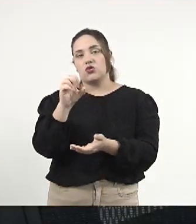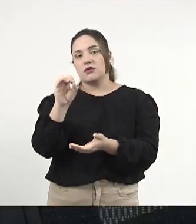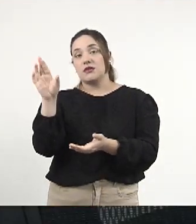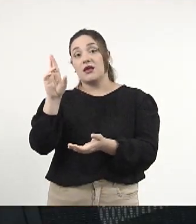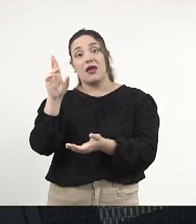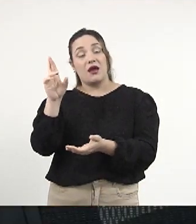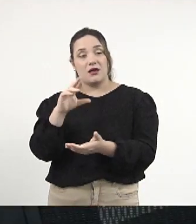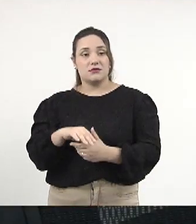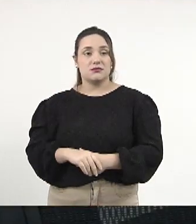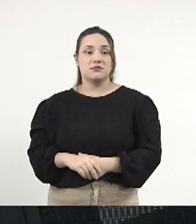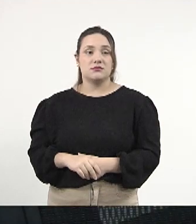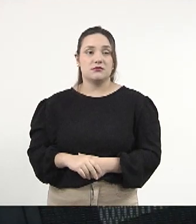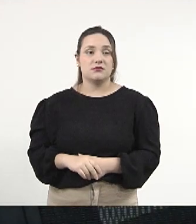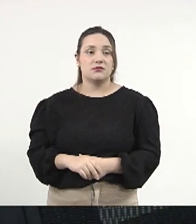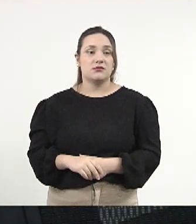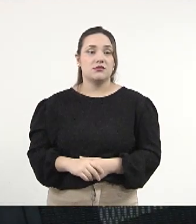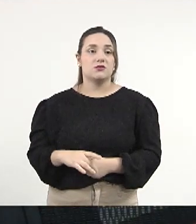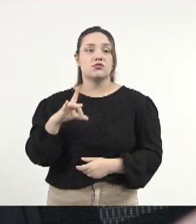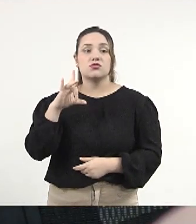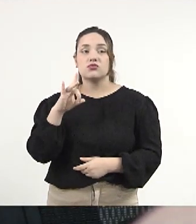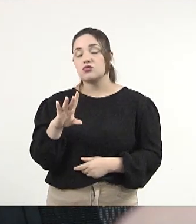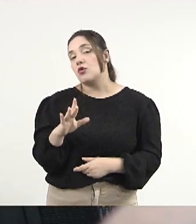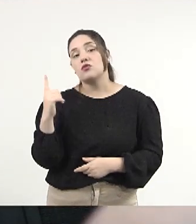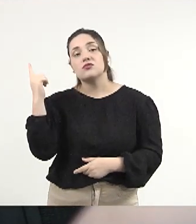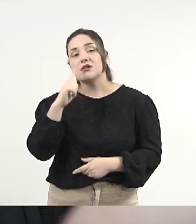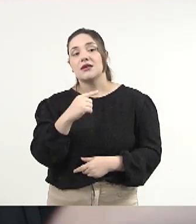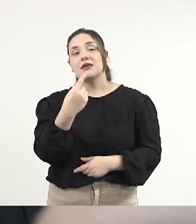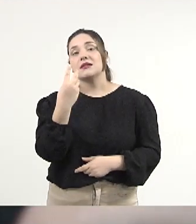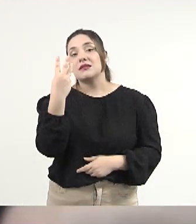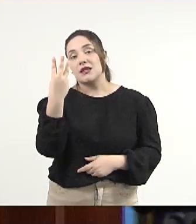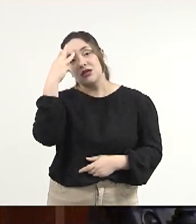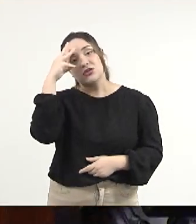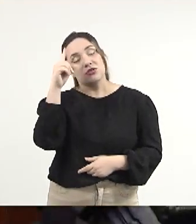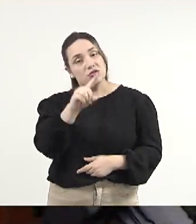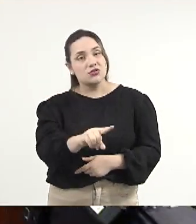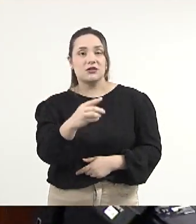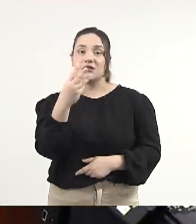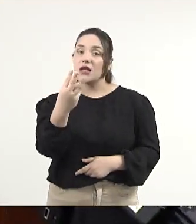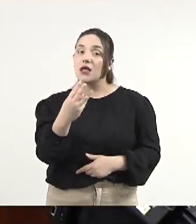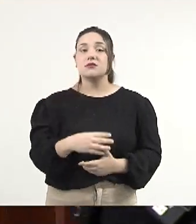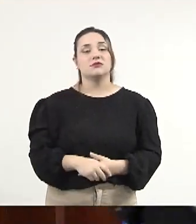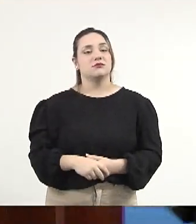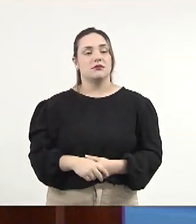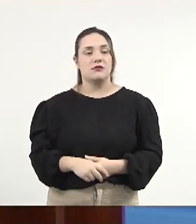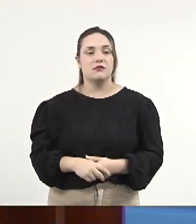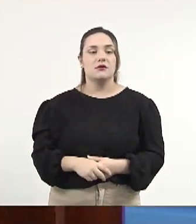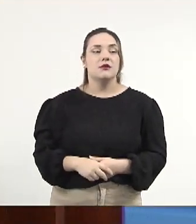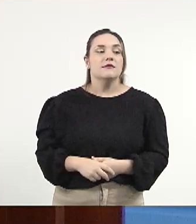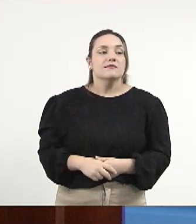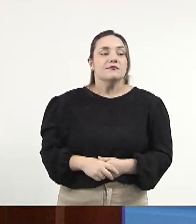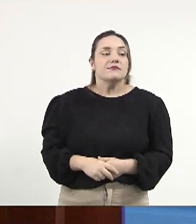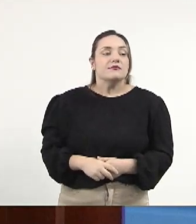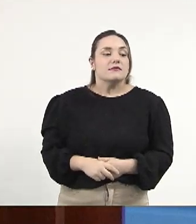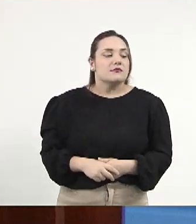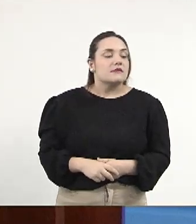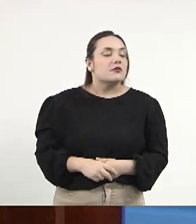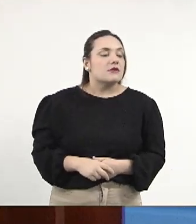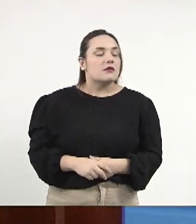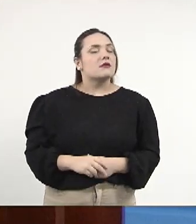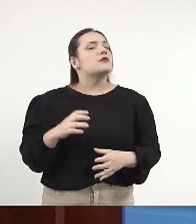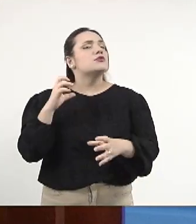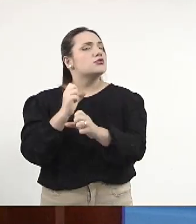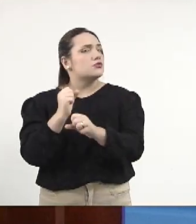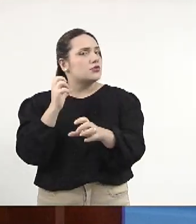R$180, e ela dá para 3 dias, apenas 3 dias. Façam as